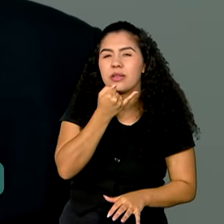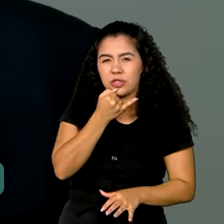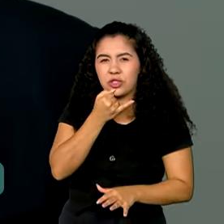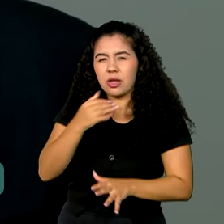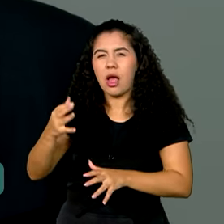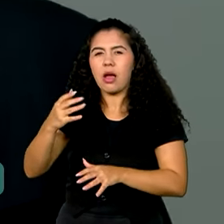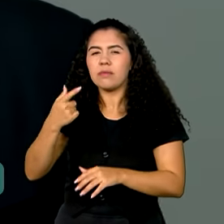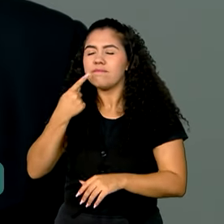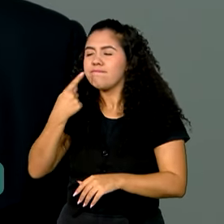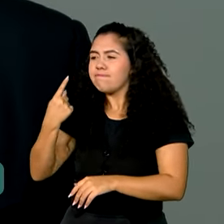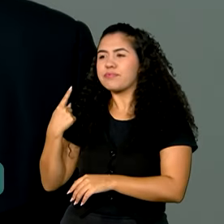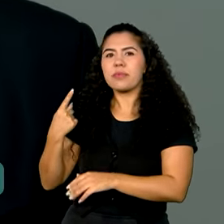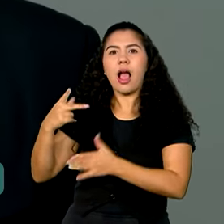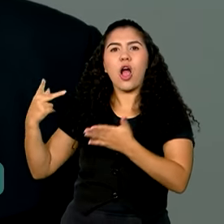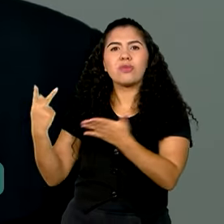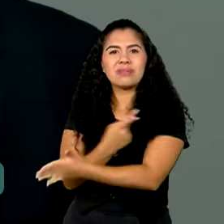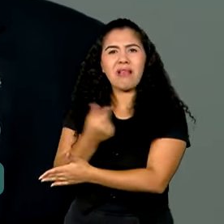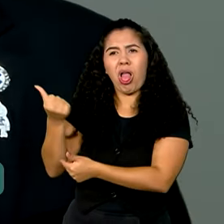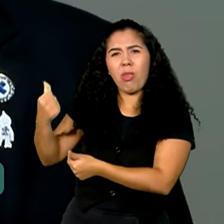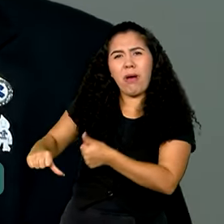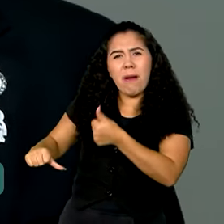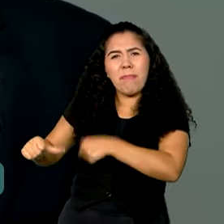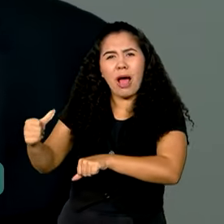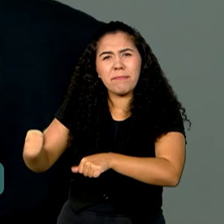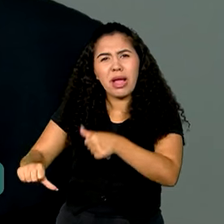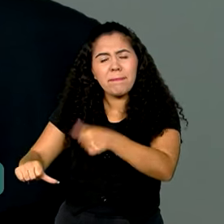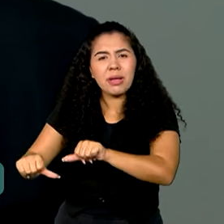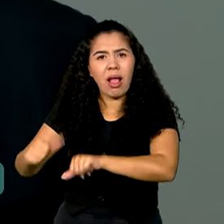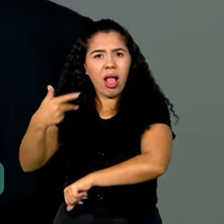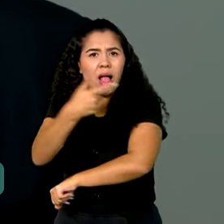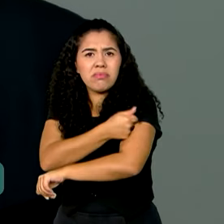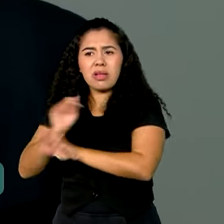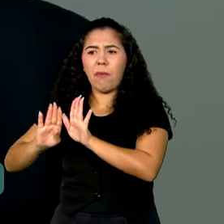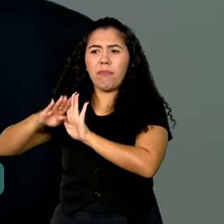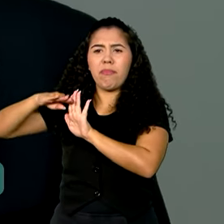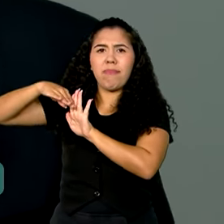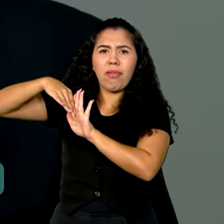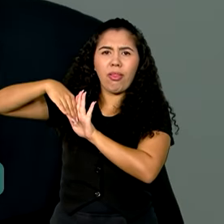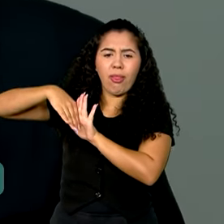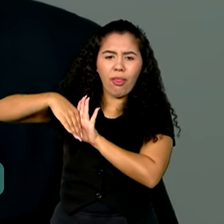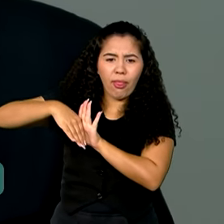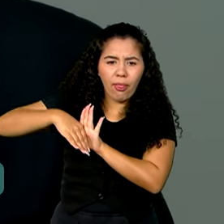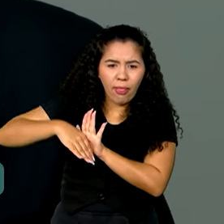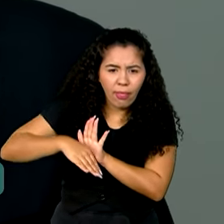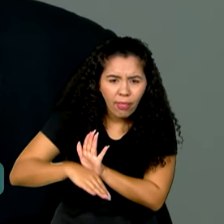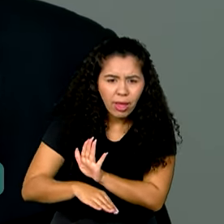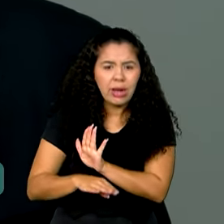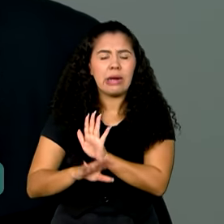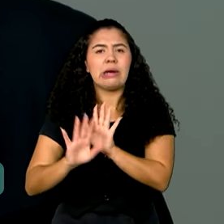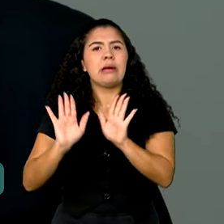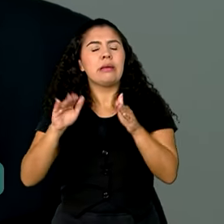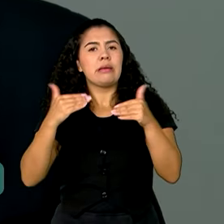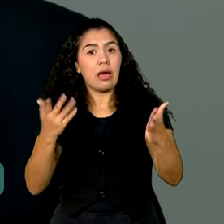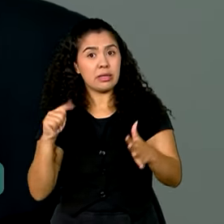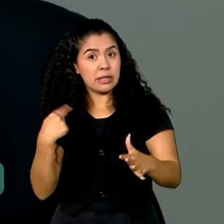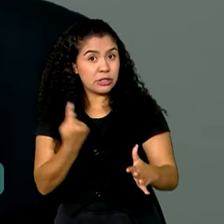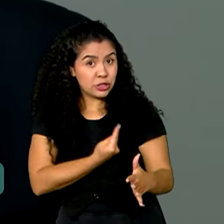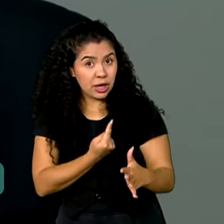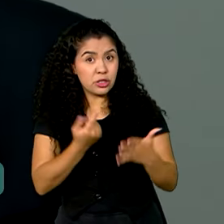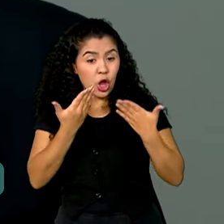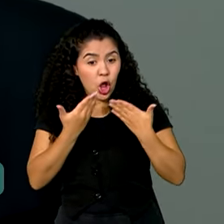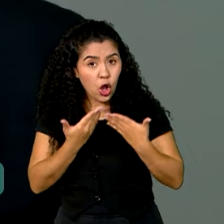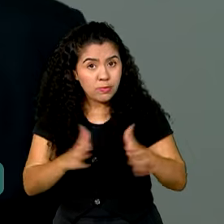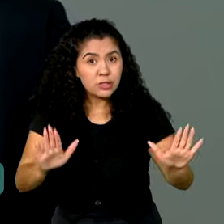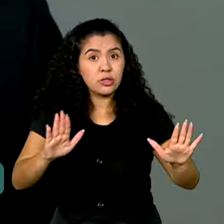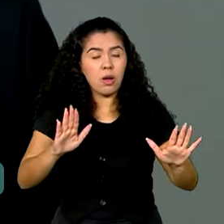passado recente algumas derrotas. Nós tivemos quedas nas coberturas vacinais. Então, quando começou a gestão, nós tínhamos o desafio